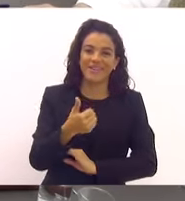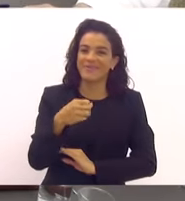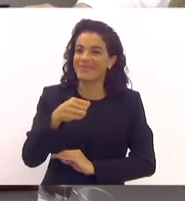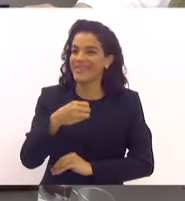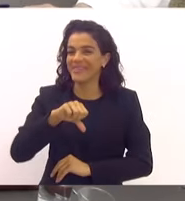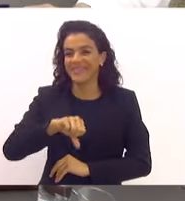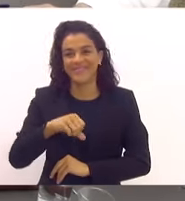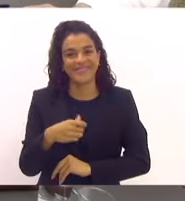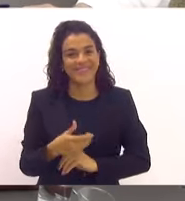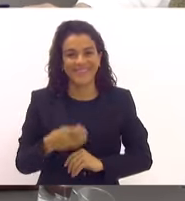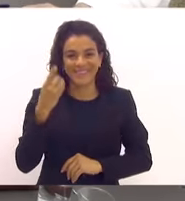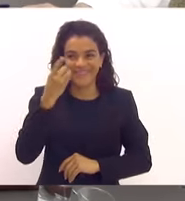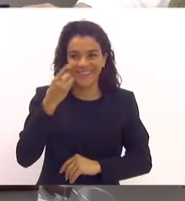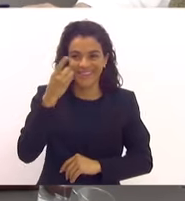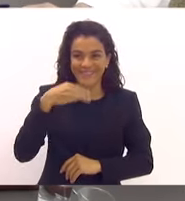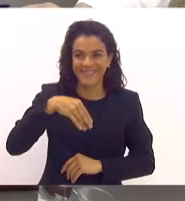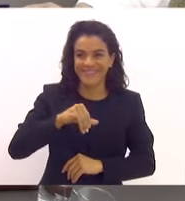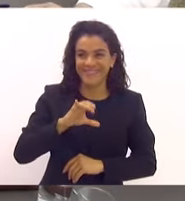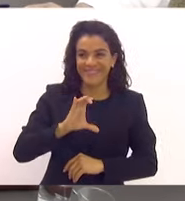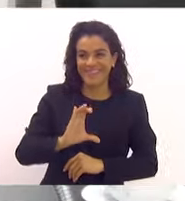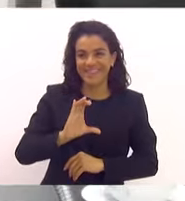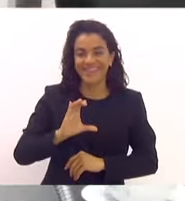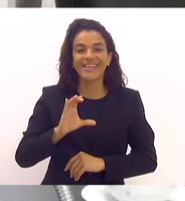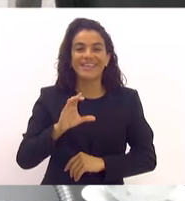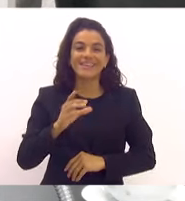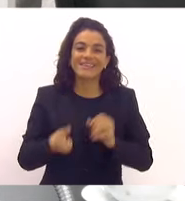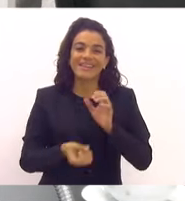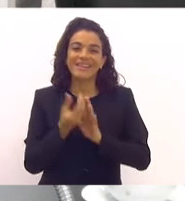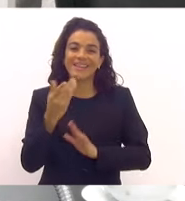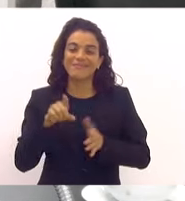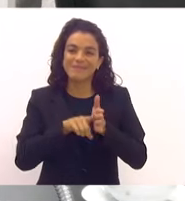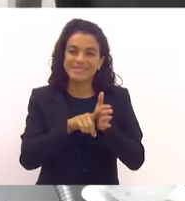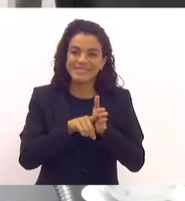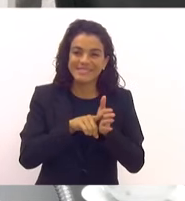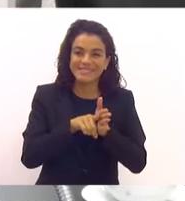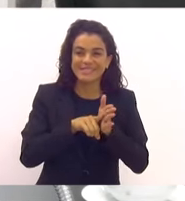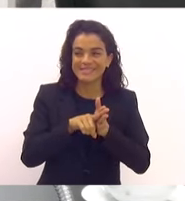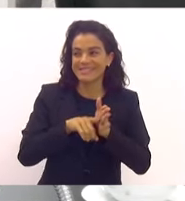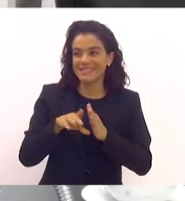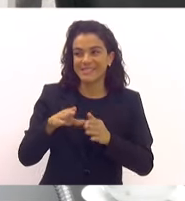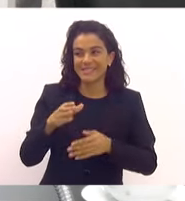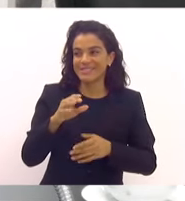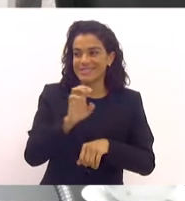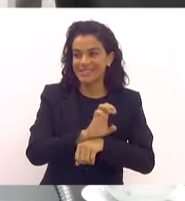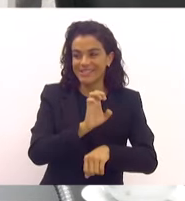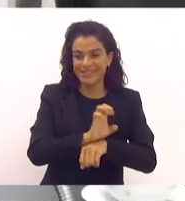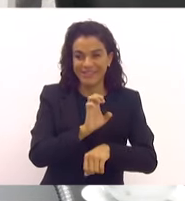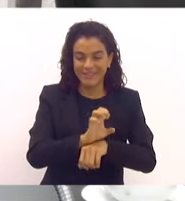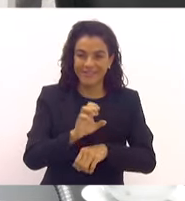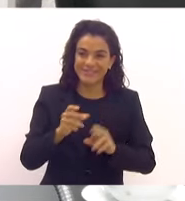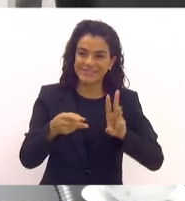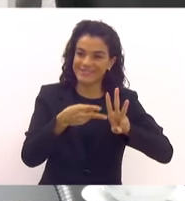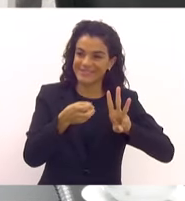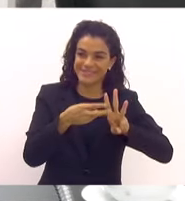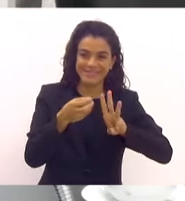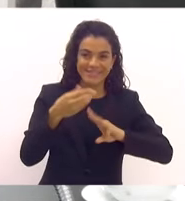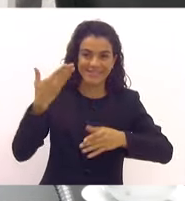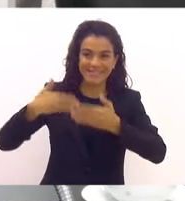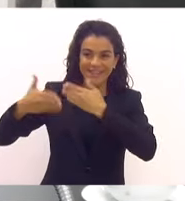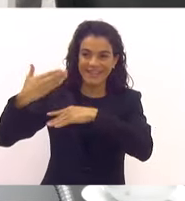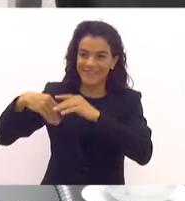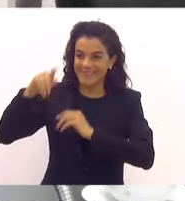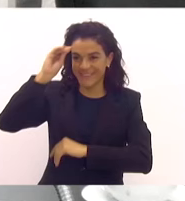de autoria do deputado Carlos Mink, que cria o Programa Estadual de Incentivo à Pesquisa da Ancestralidade Africana e Indígena. Para